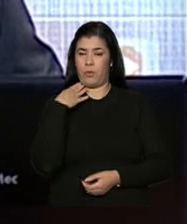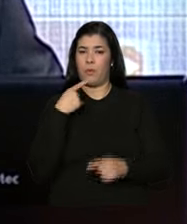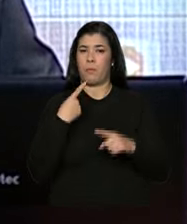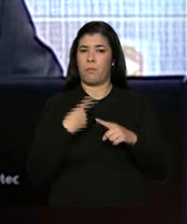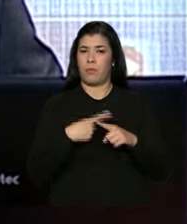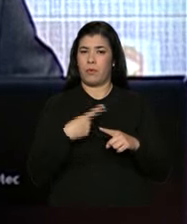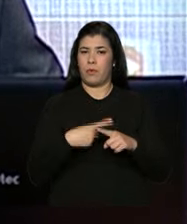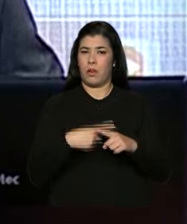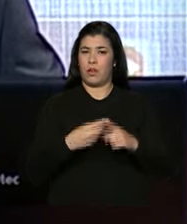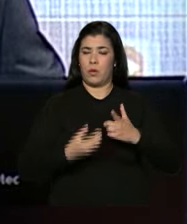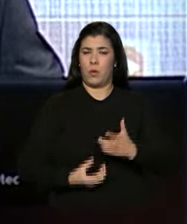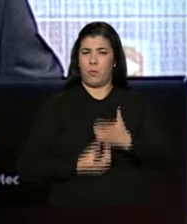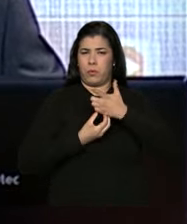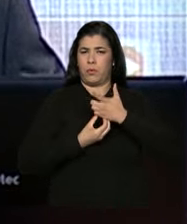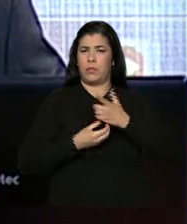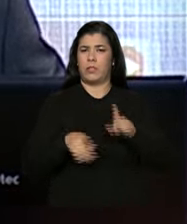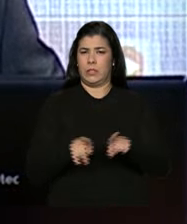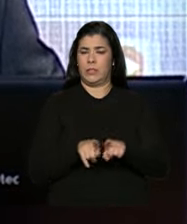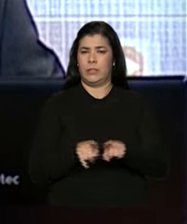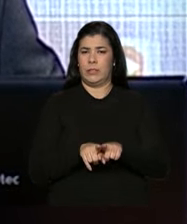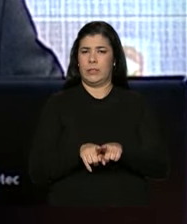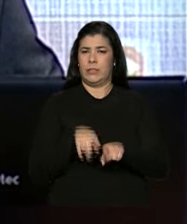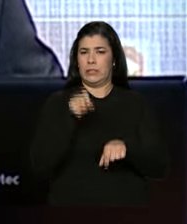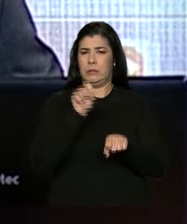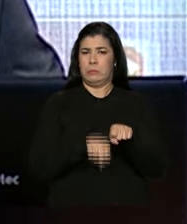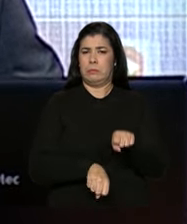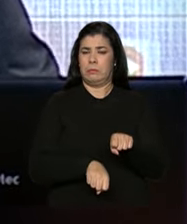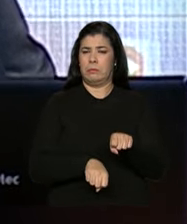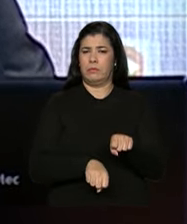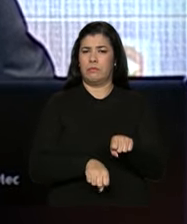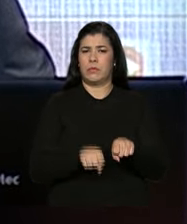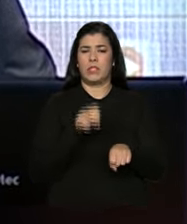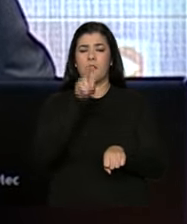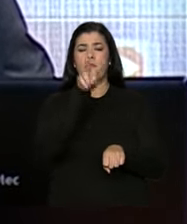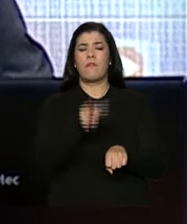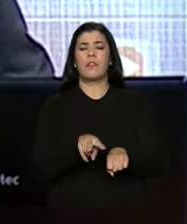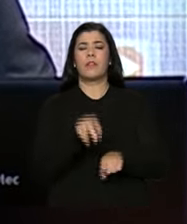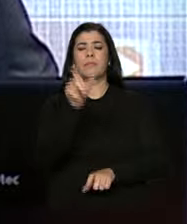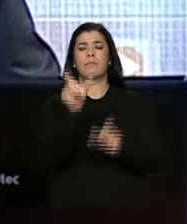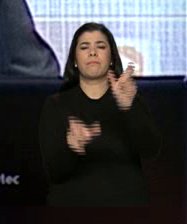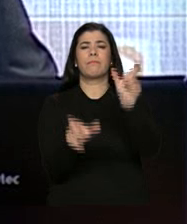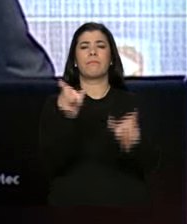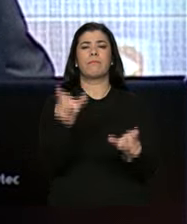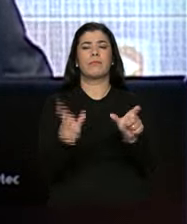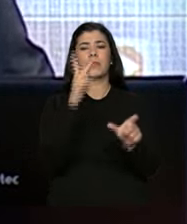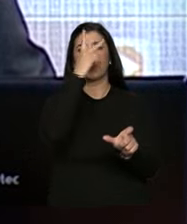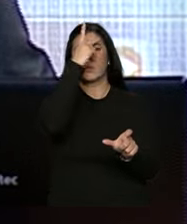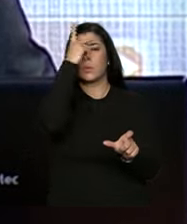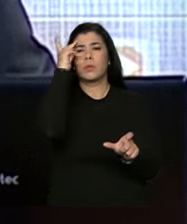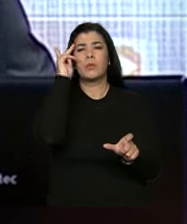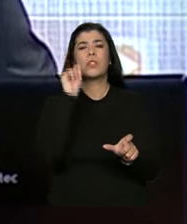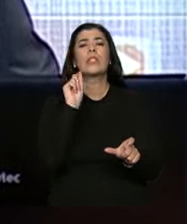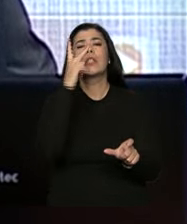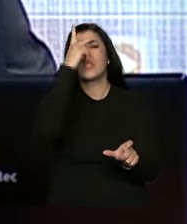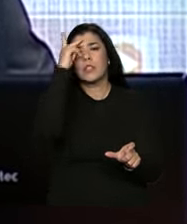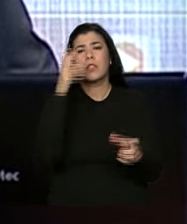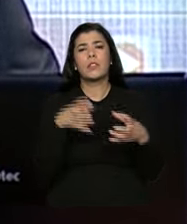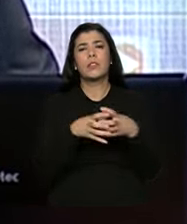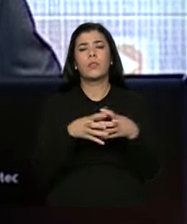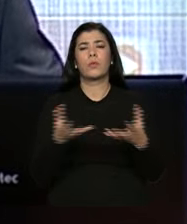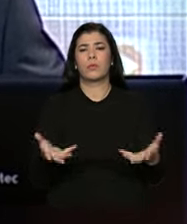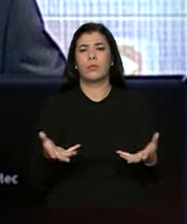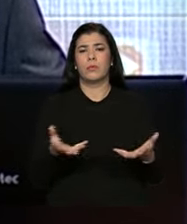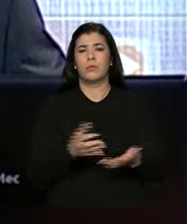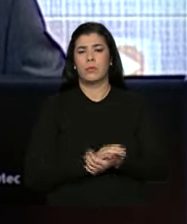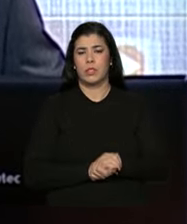bastante sério e quando a gente olha para quem morre no Brasil, e o professor Júlio traz isso com